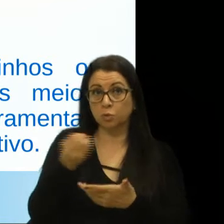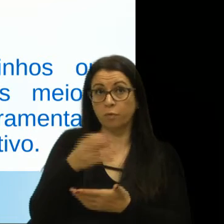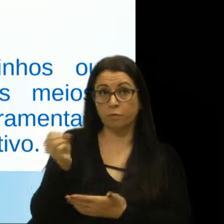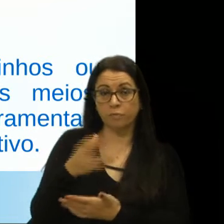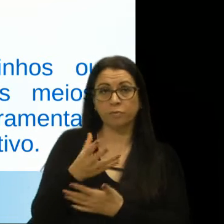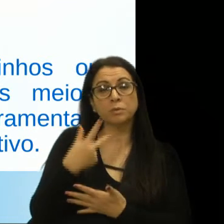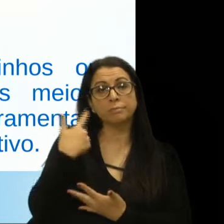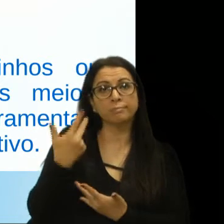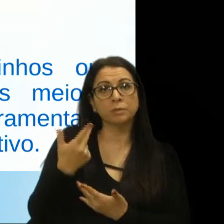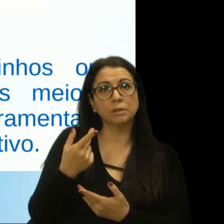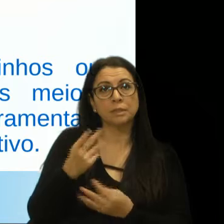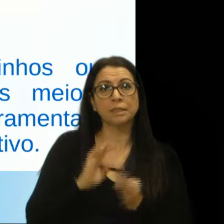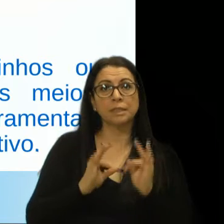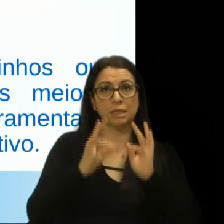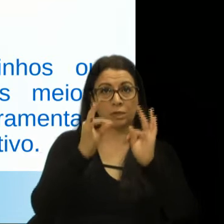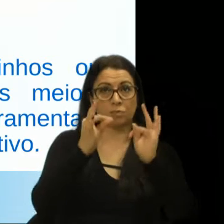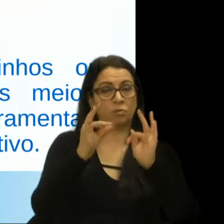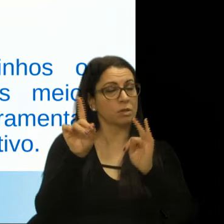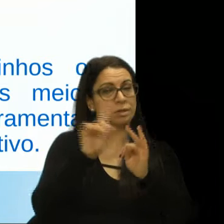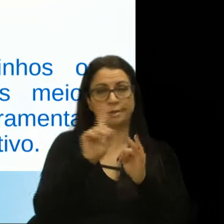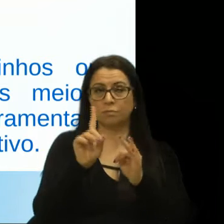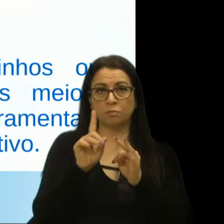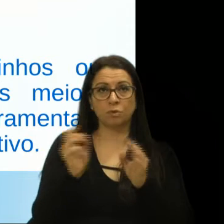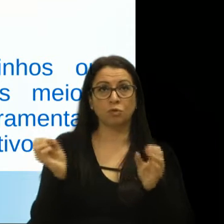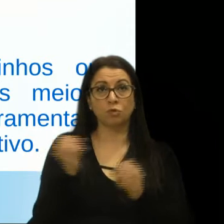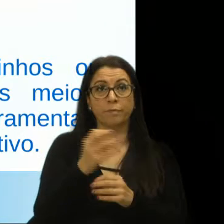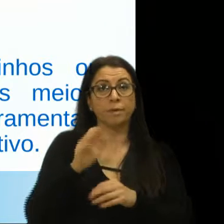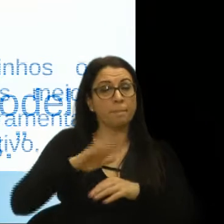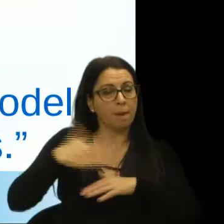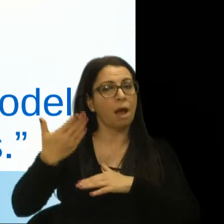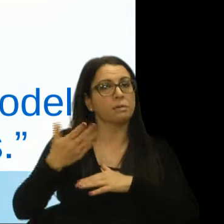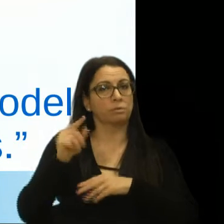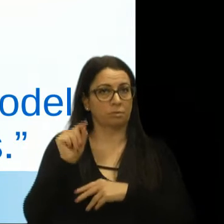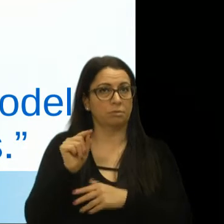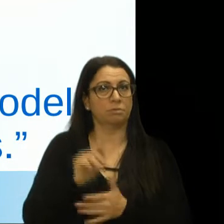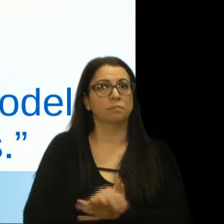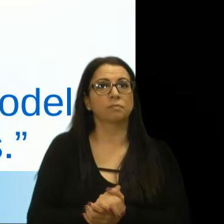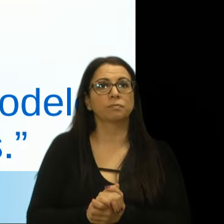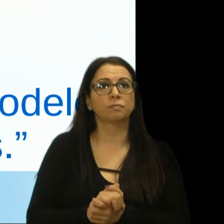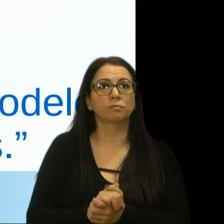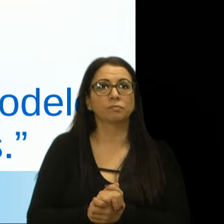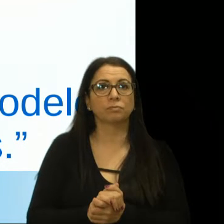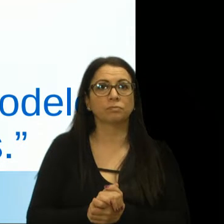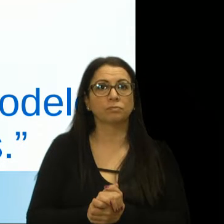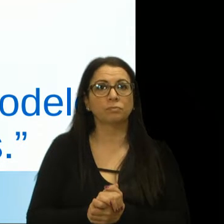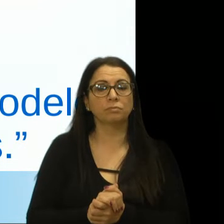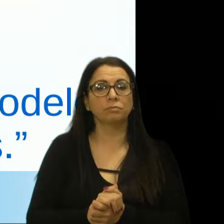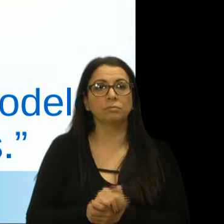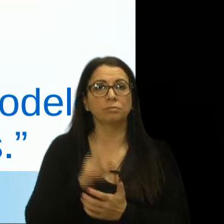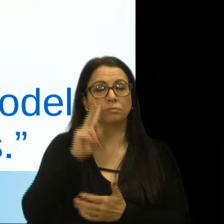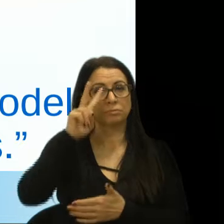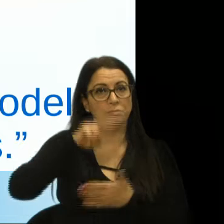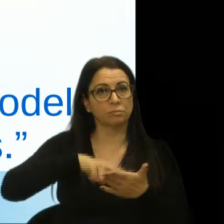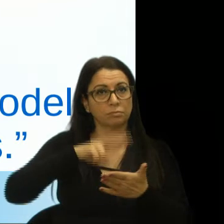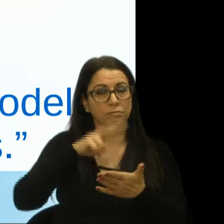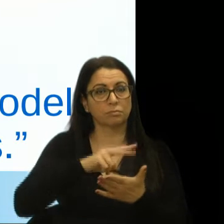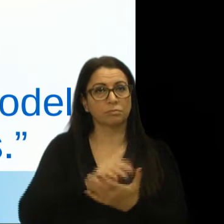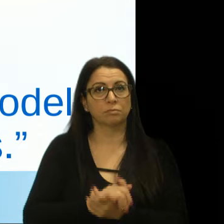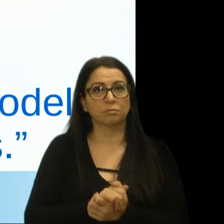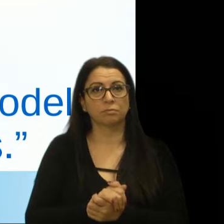à questão tecnológica. E não, inovação é muito mais do que isso. Então, eu vou ler rapidamente a exposição de